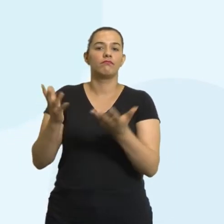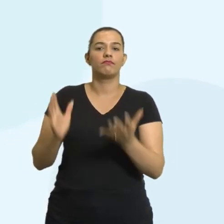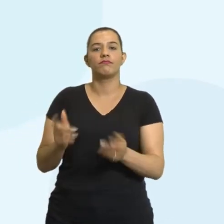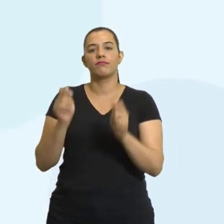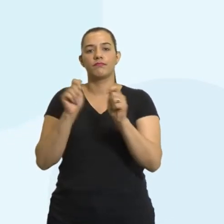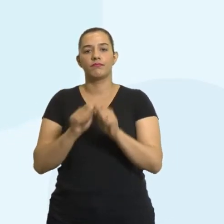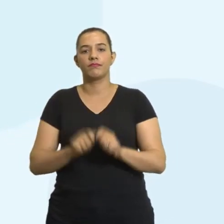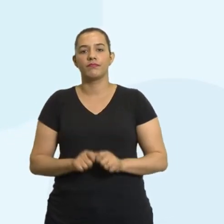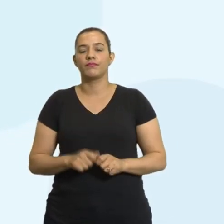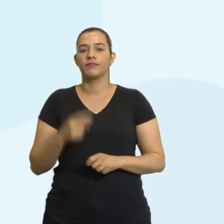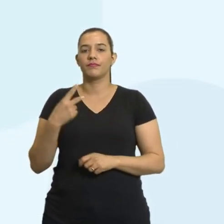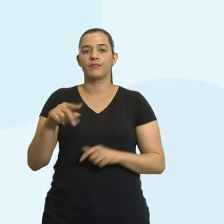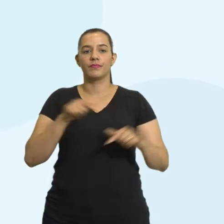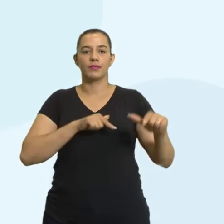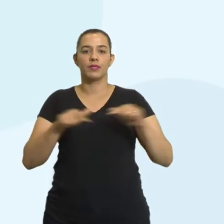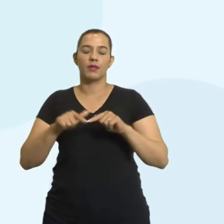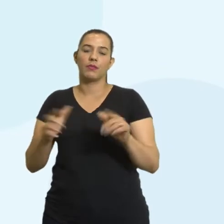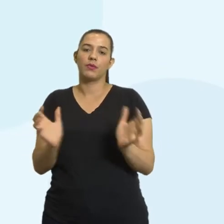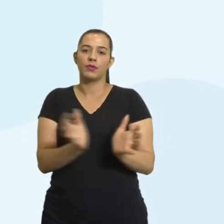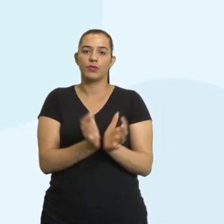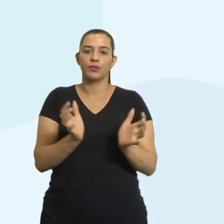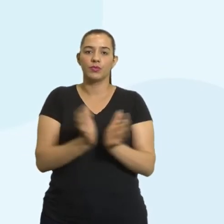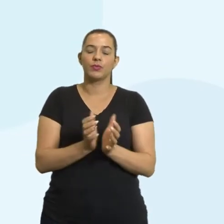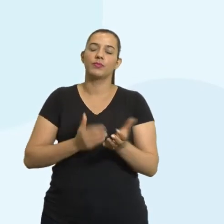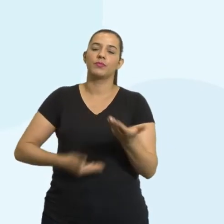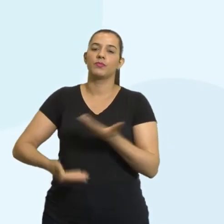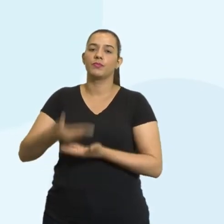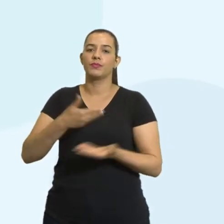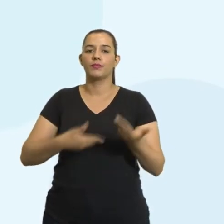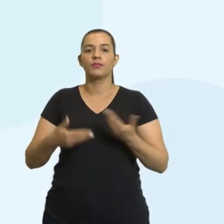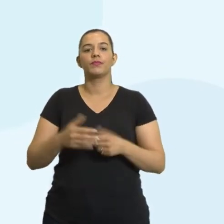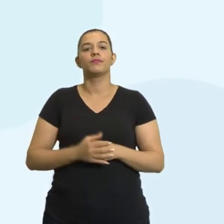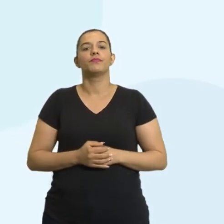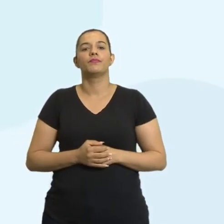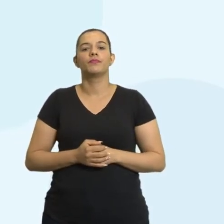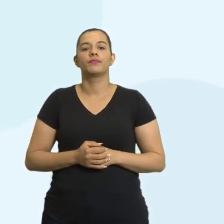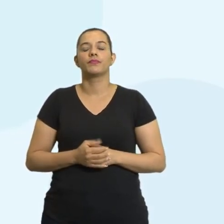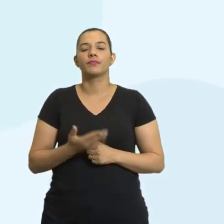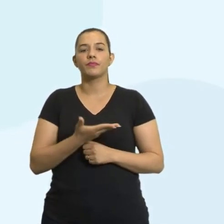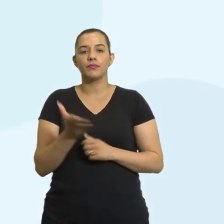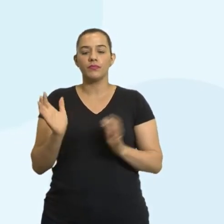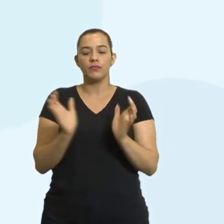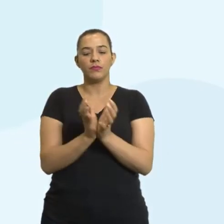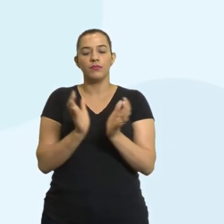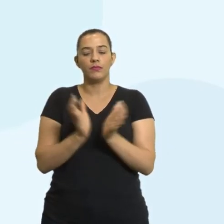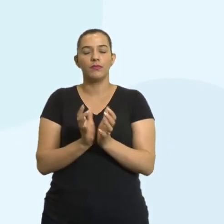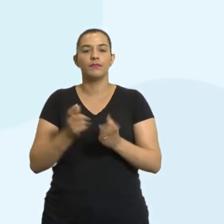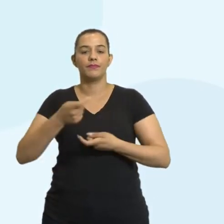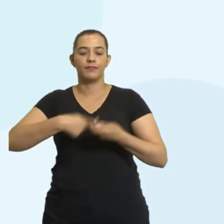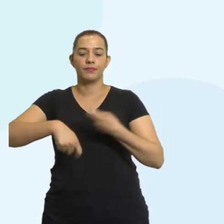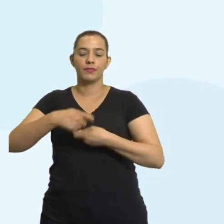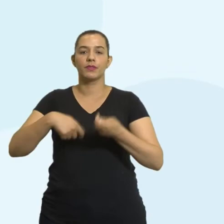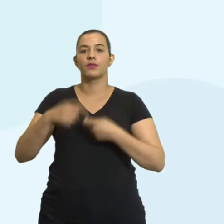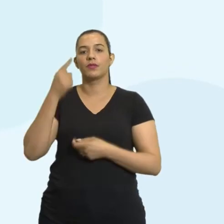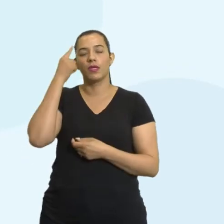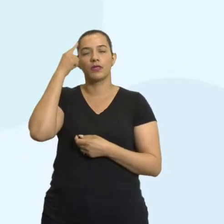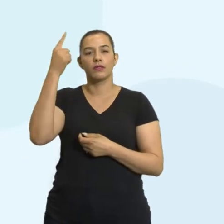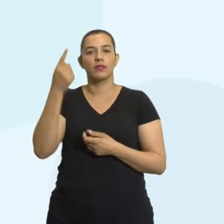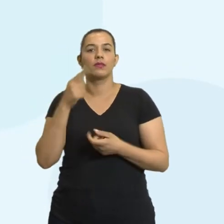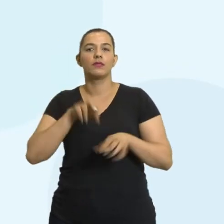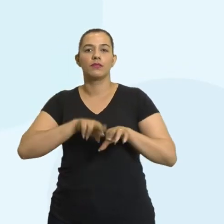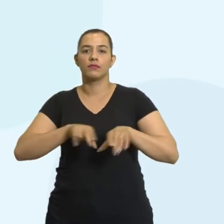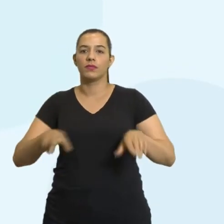esse trabalho em grupo coletivo, em que o grupo precisa negociar ideias e tem a questão